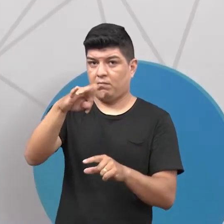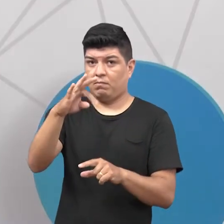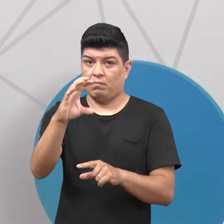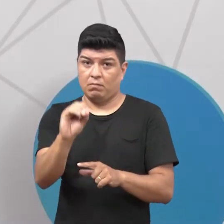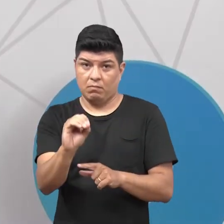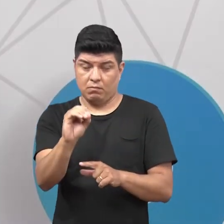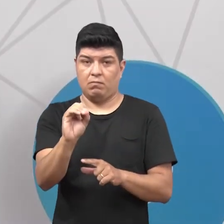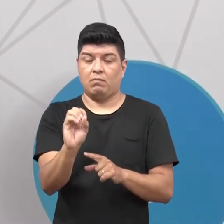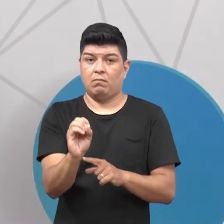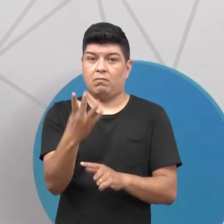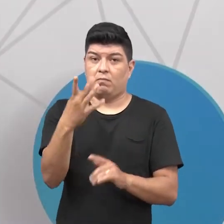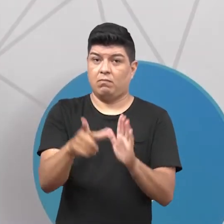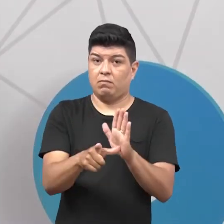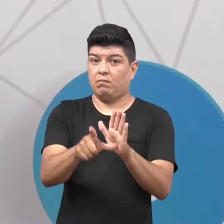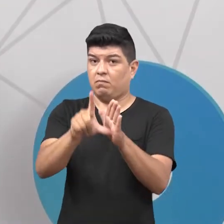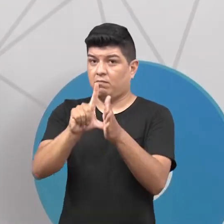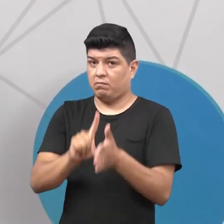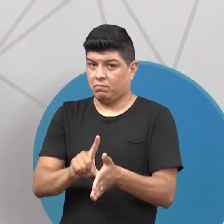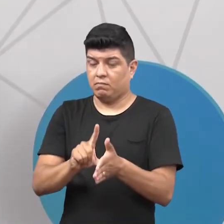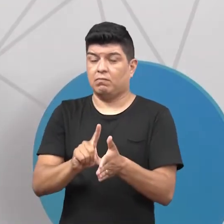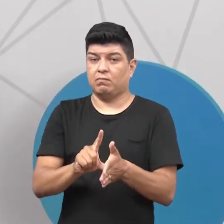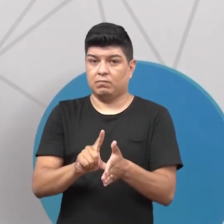que veio anterior,